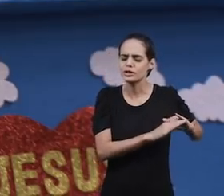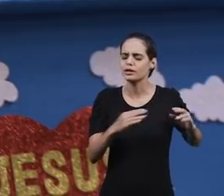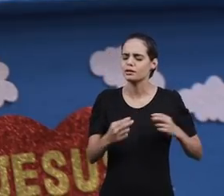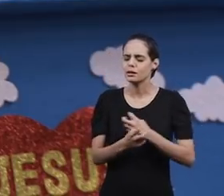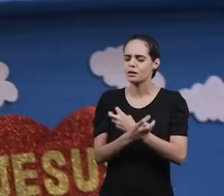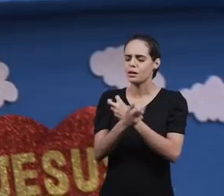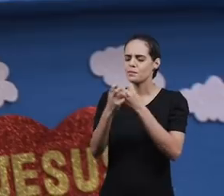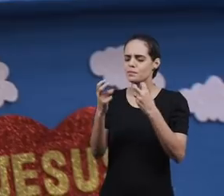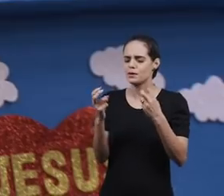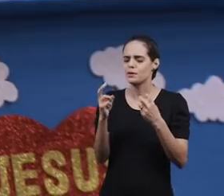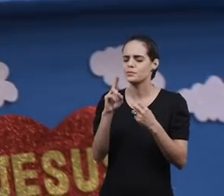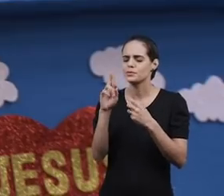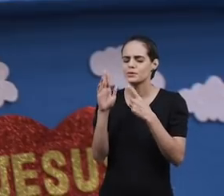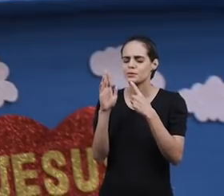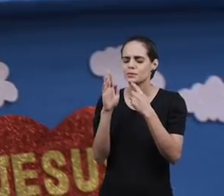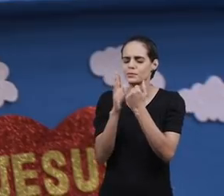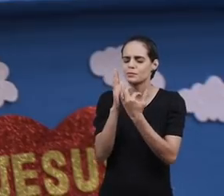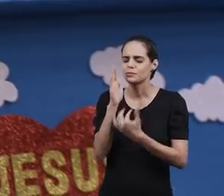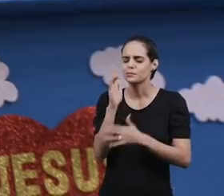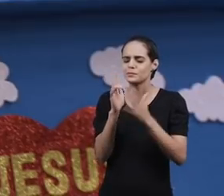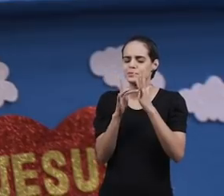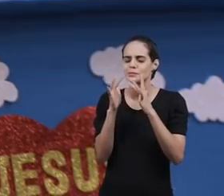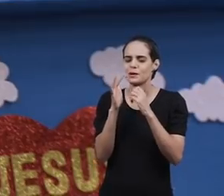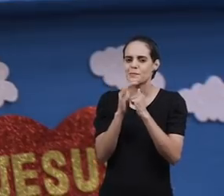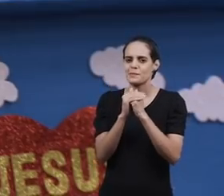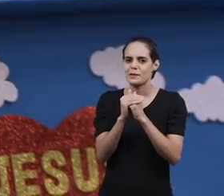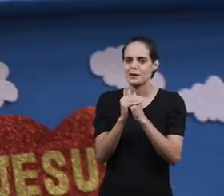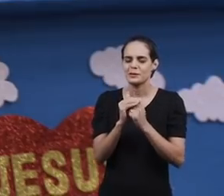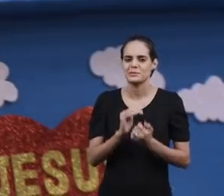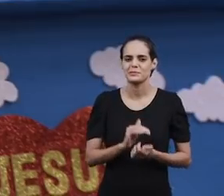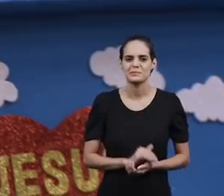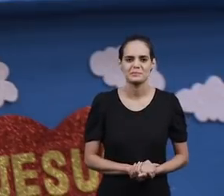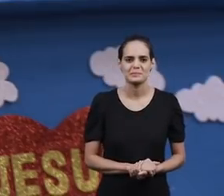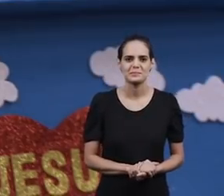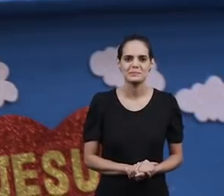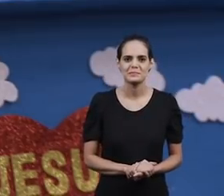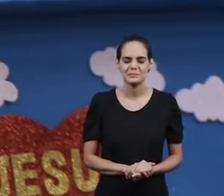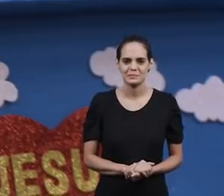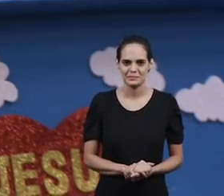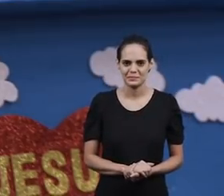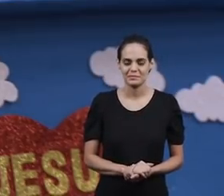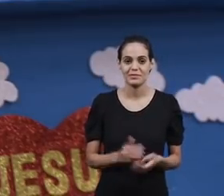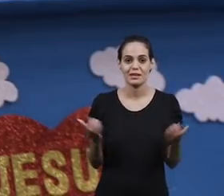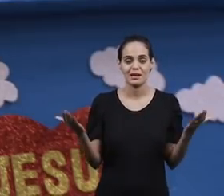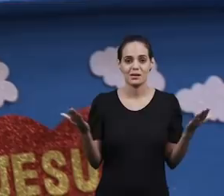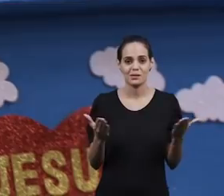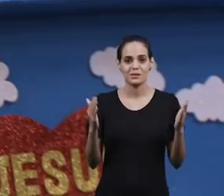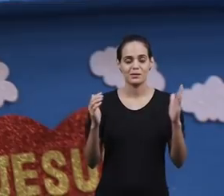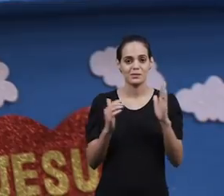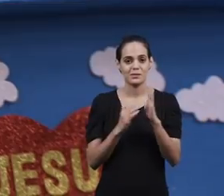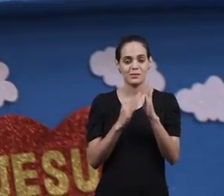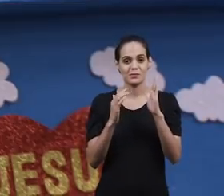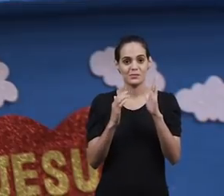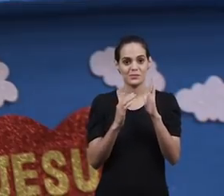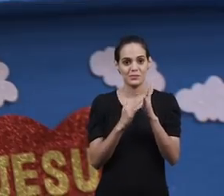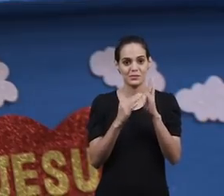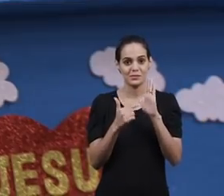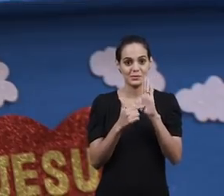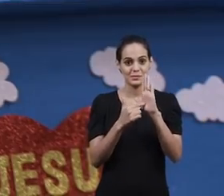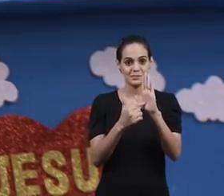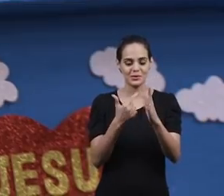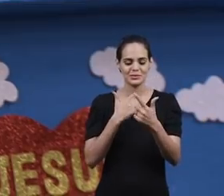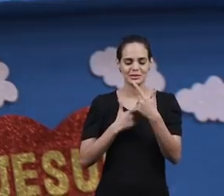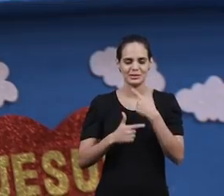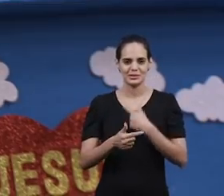mal. É o clamor que fazemos em nome de Jesus. Amém. Agora nós vamos cantar um louvor que fala muito do desejo do